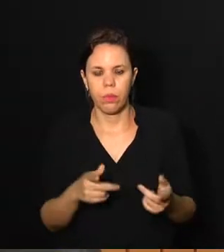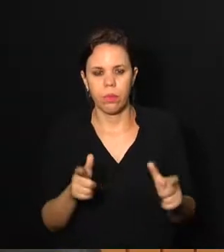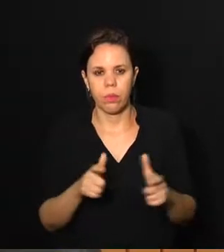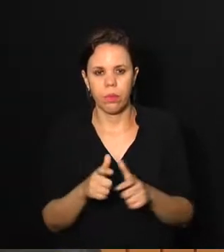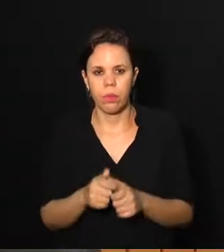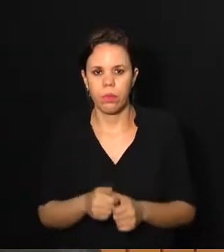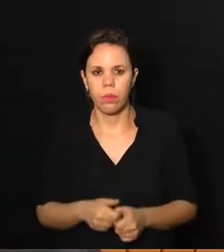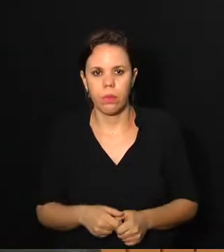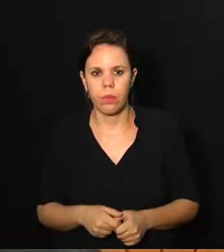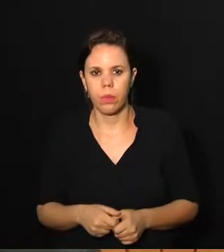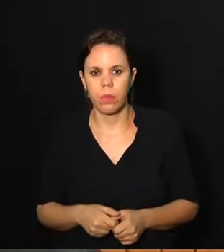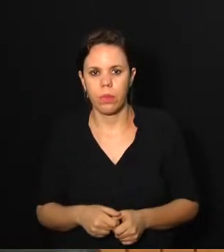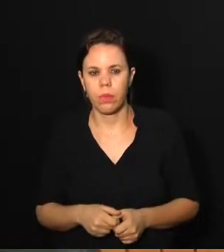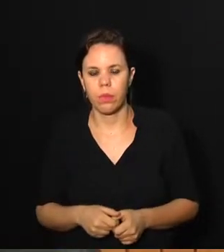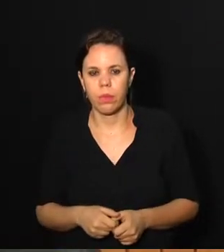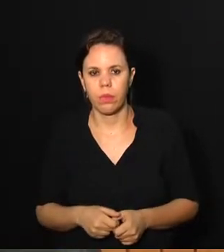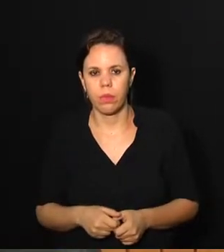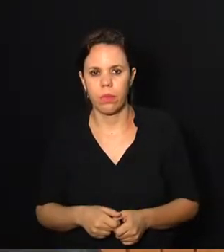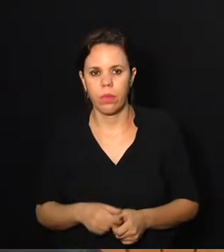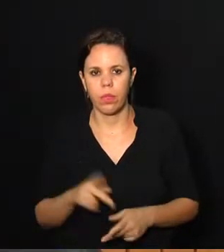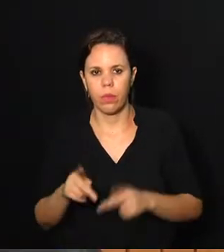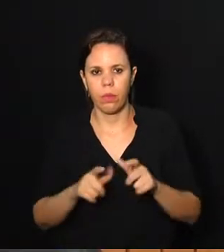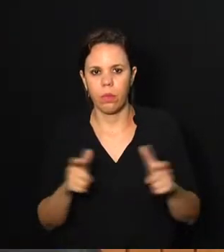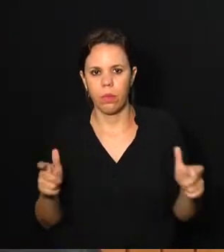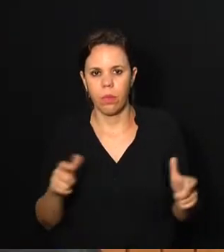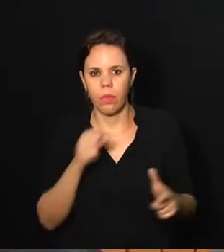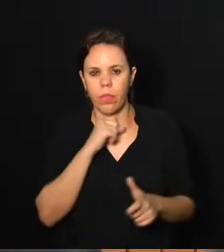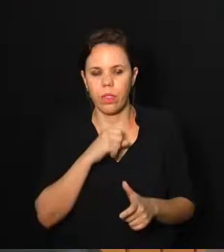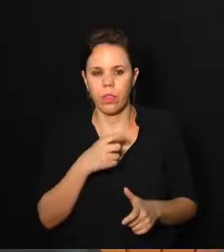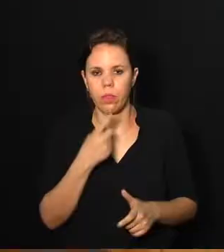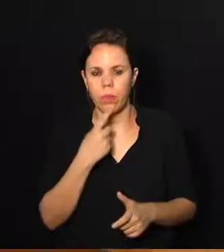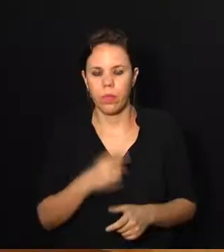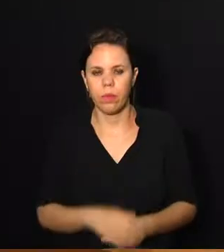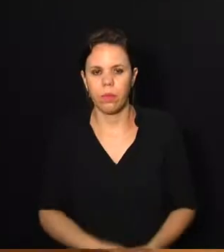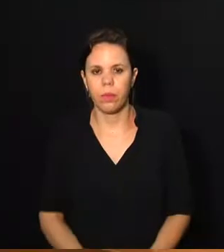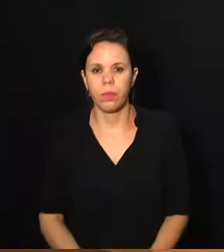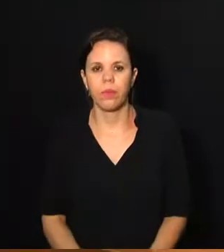macro-região mais envelhecida de Campinas.